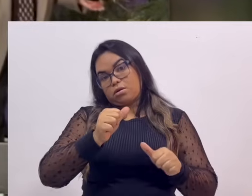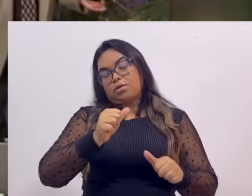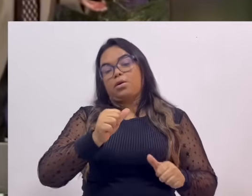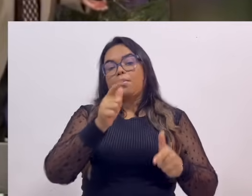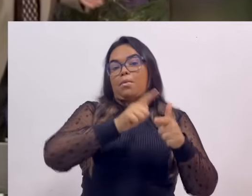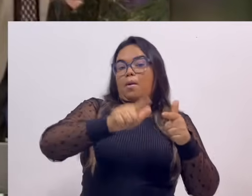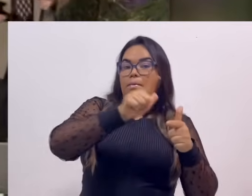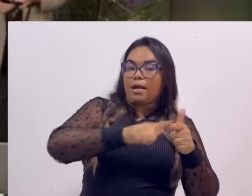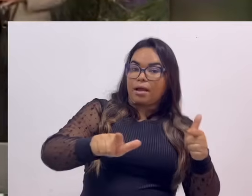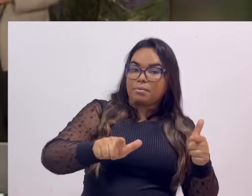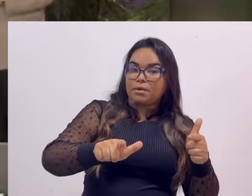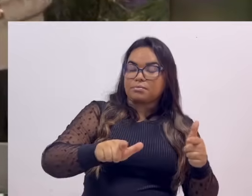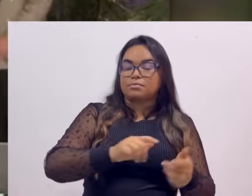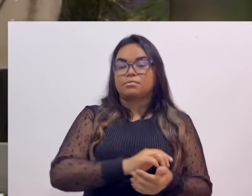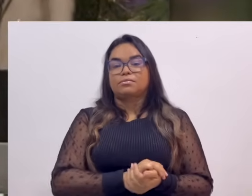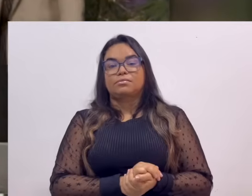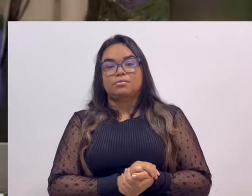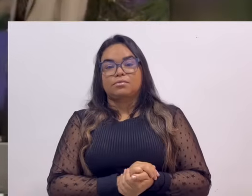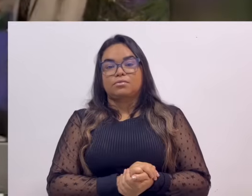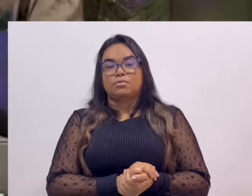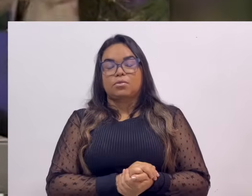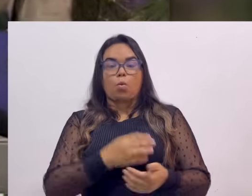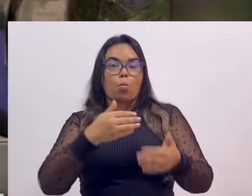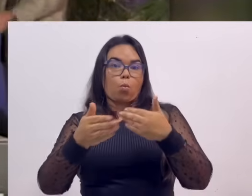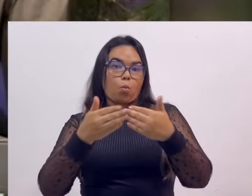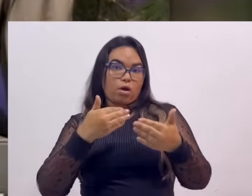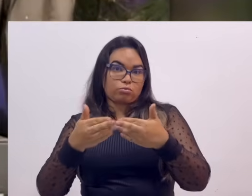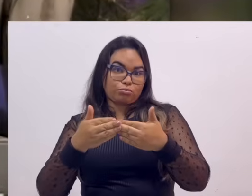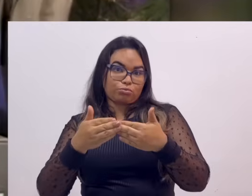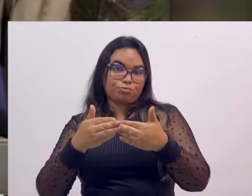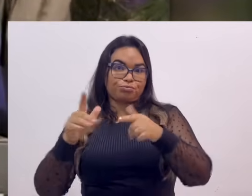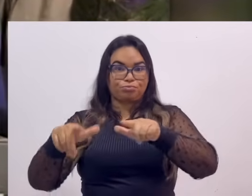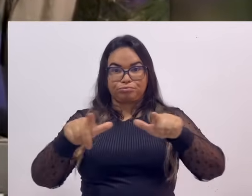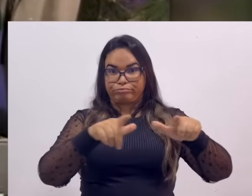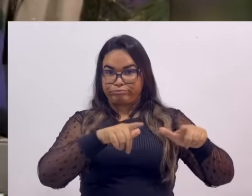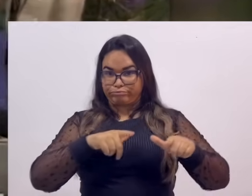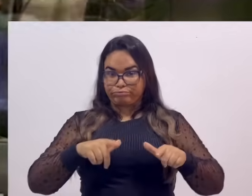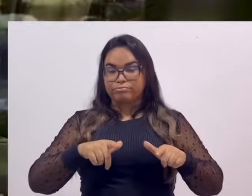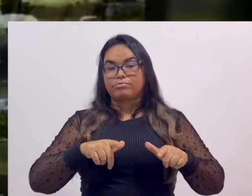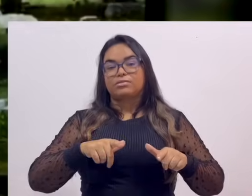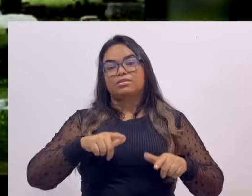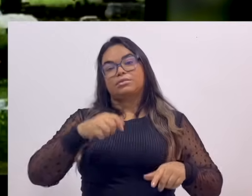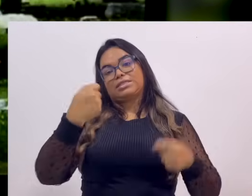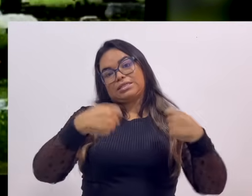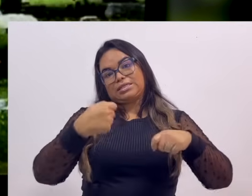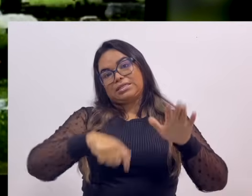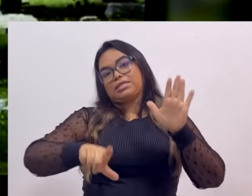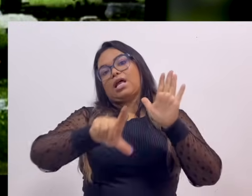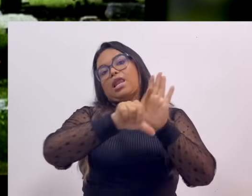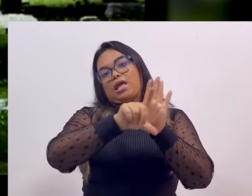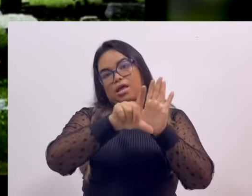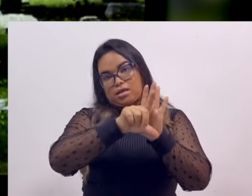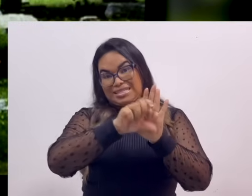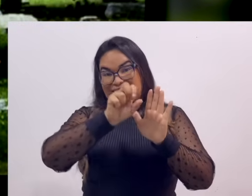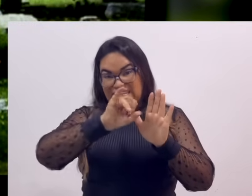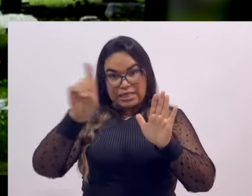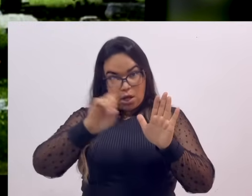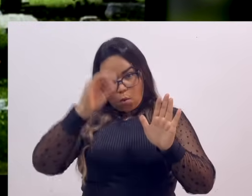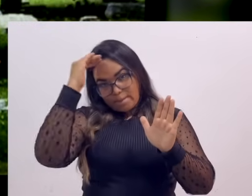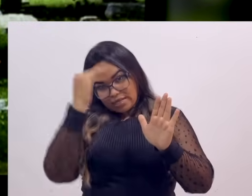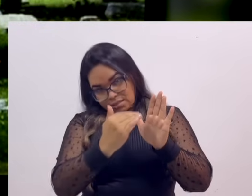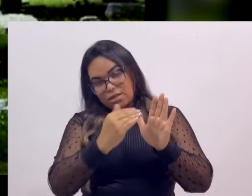torna um transgressor. Certo ou errado? Seja onde for, se não há lei, não há transgressão. Romano 6, verso